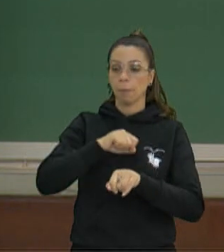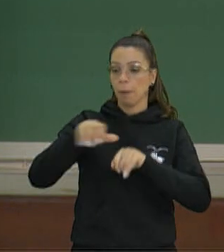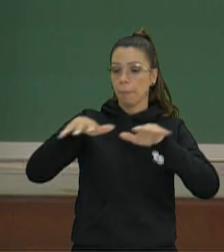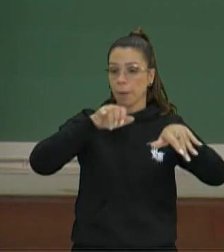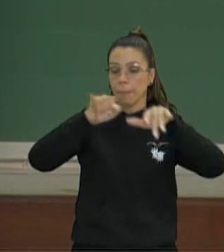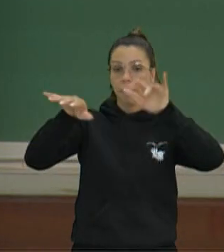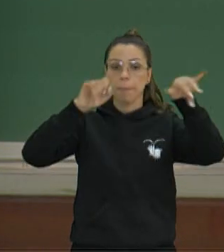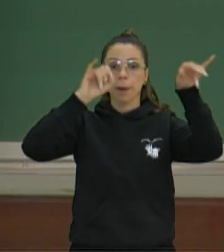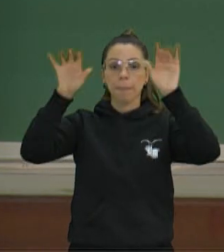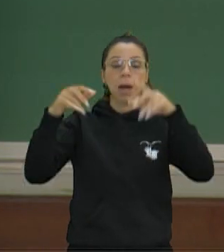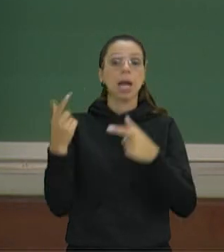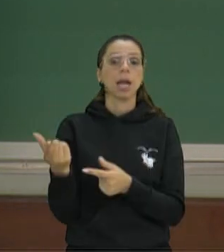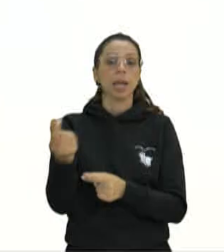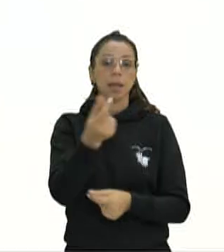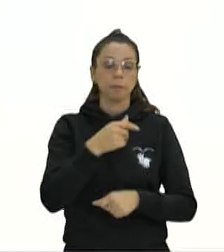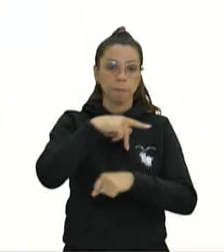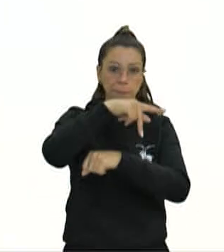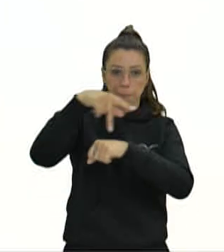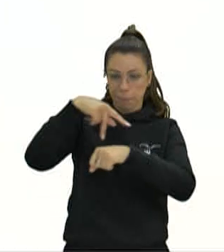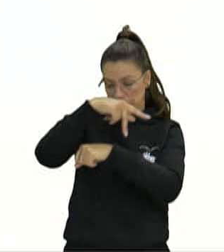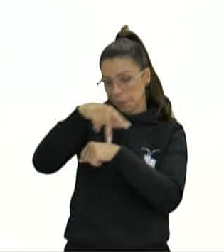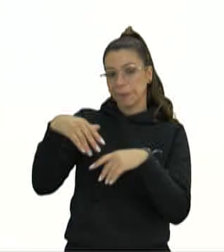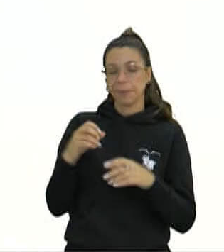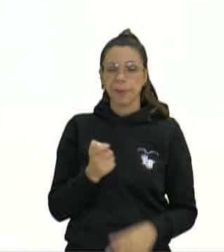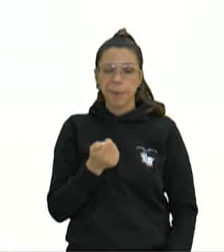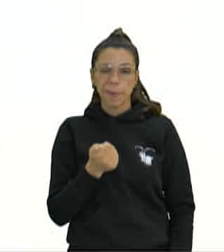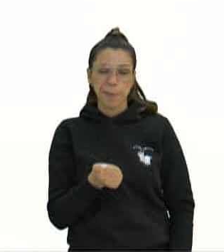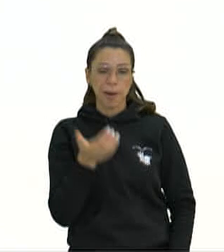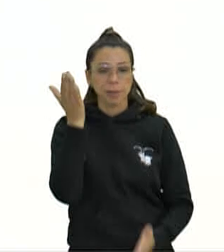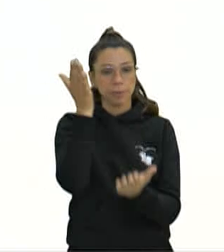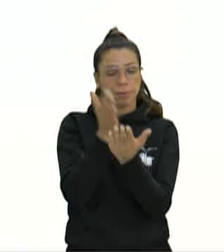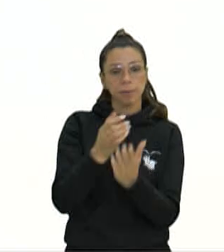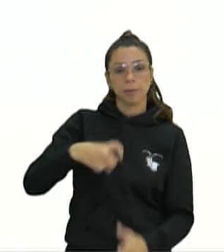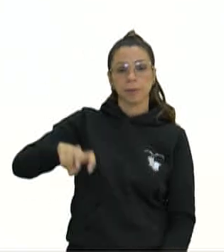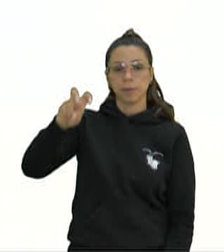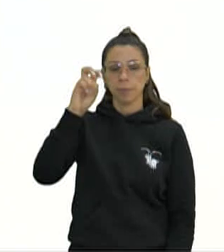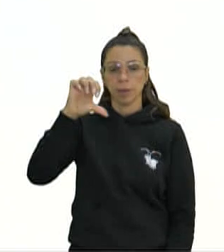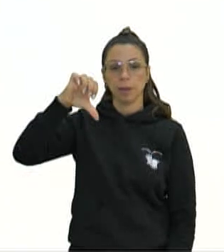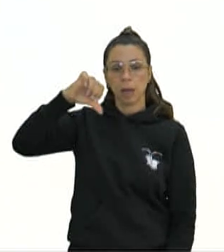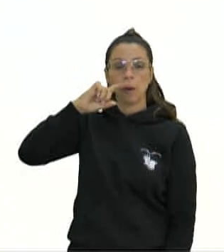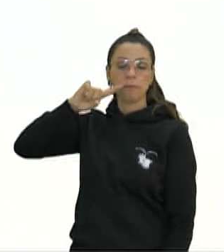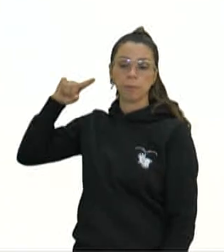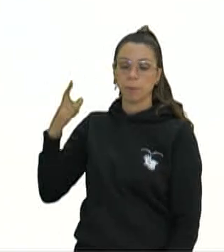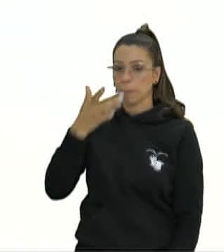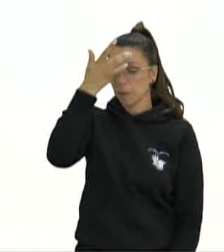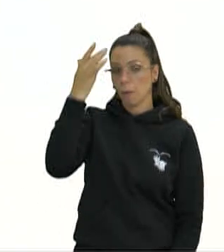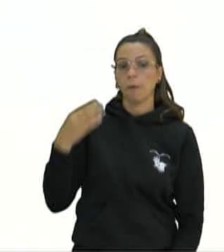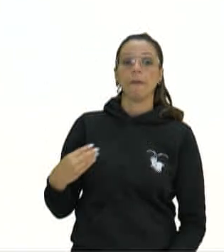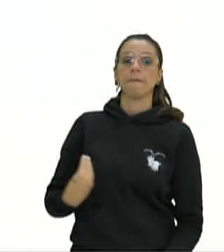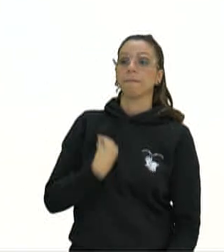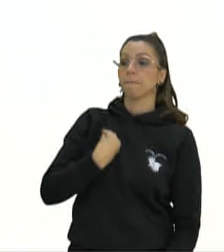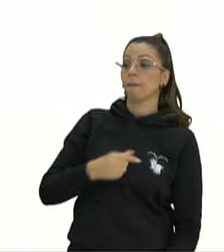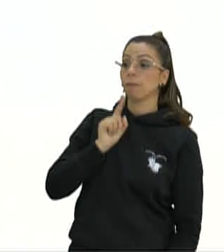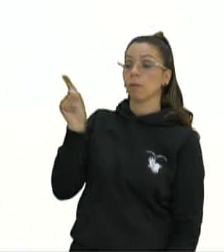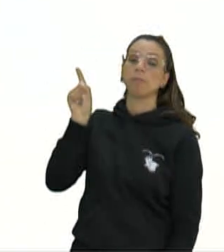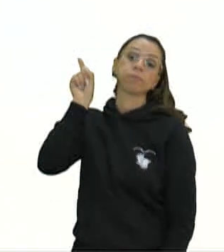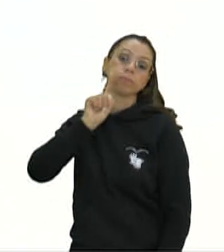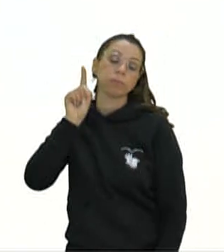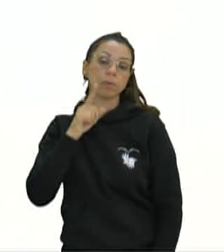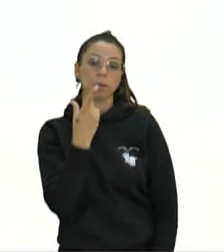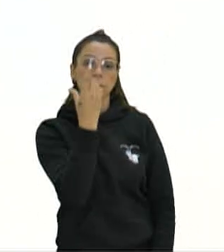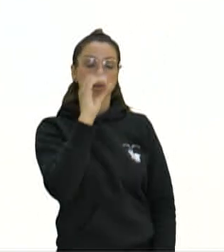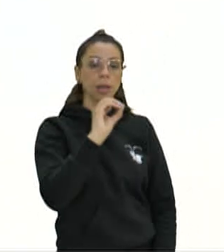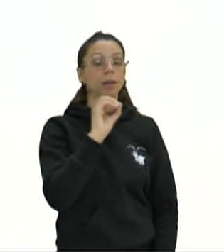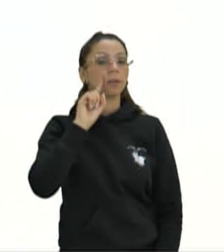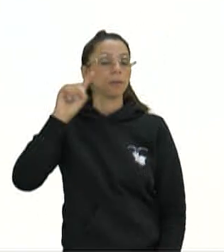ricos pelos países do mundo, quase metade, 59 mil pessoas, vive nos Estados Unidos, 10 mil vivem